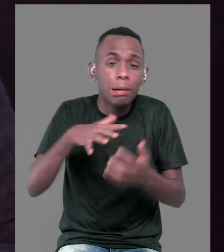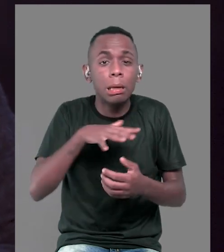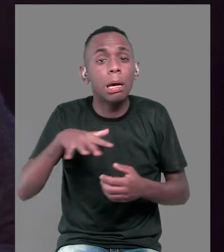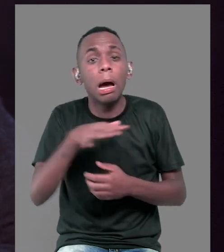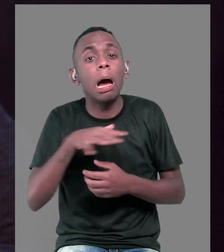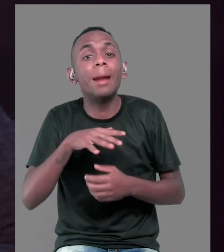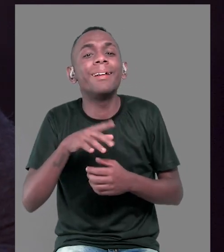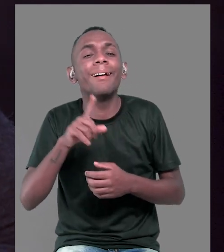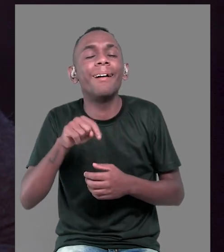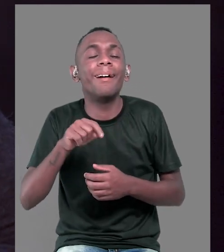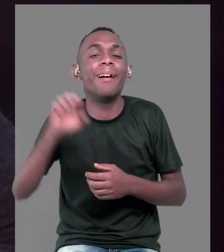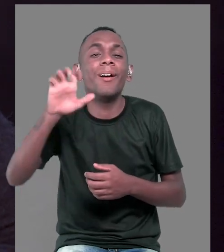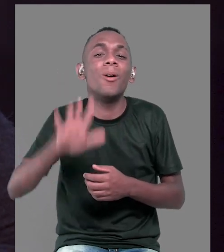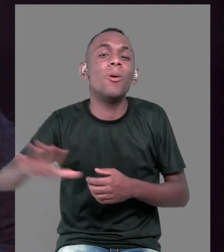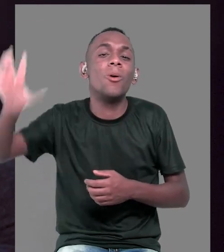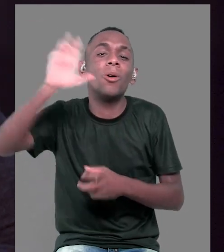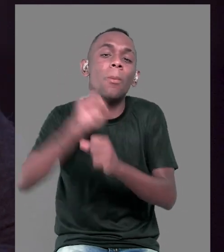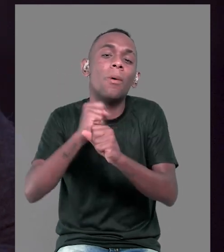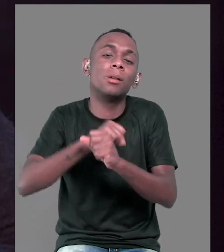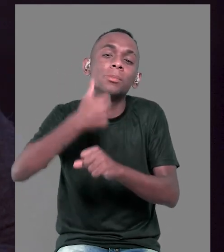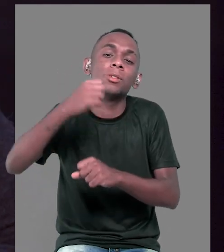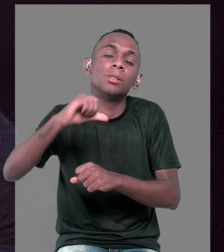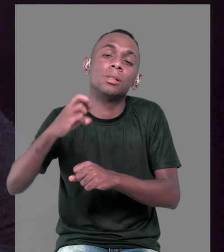da Europa em 1935.